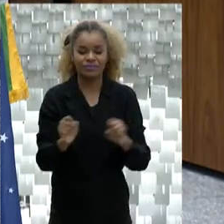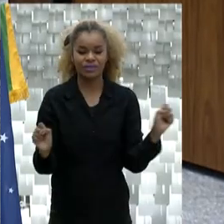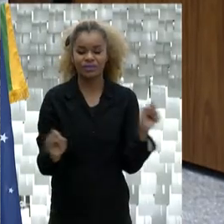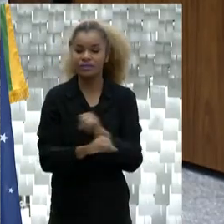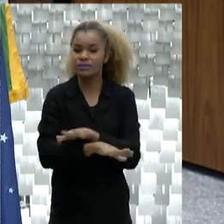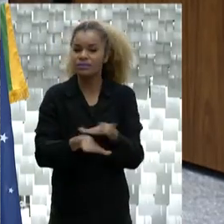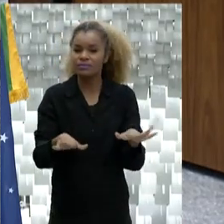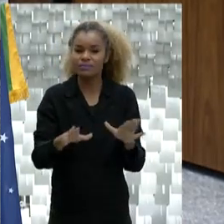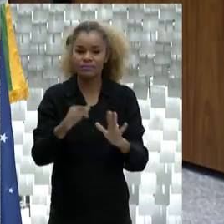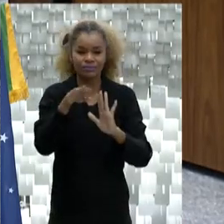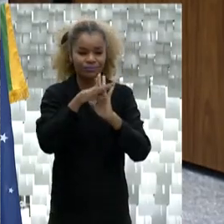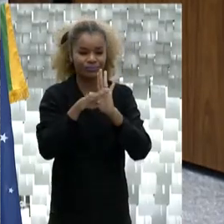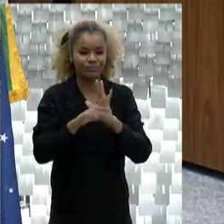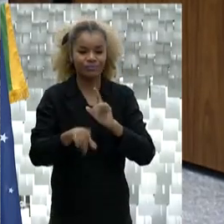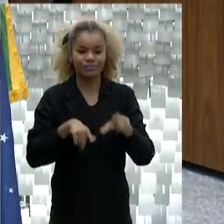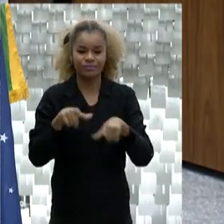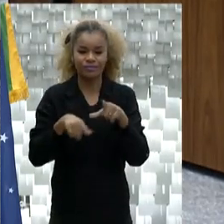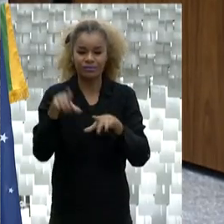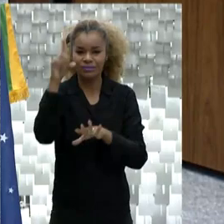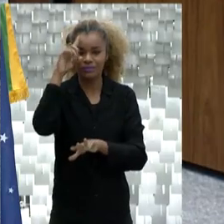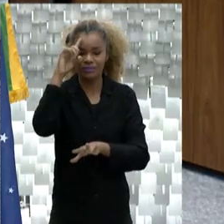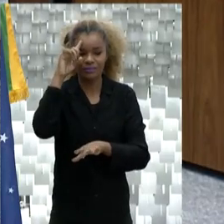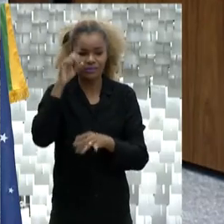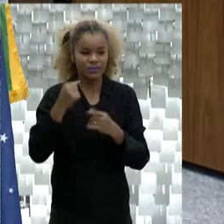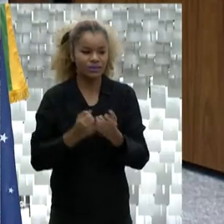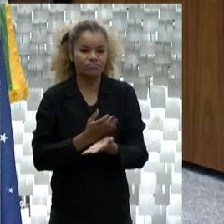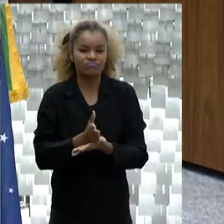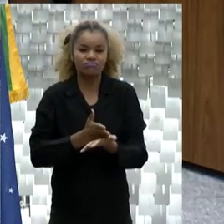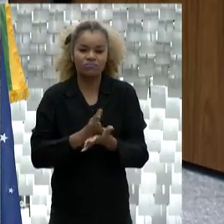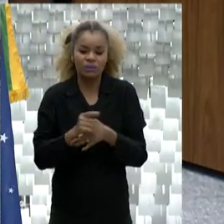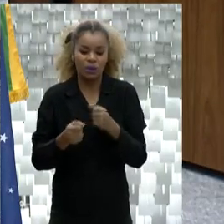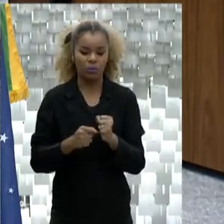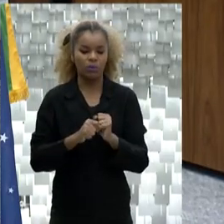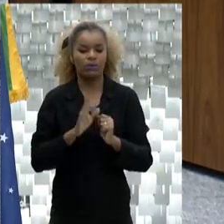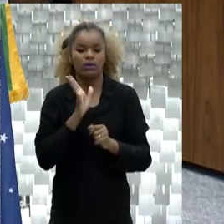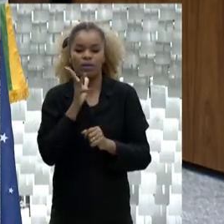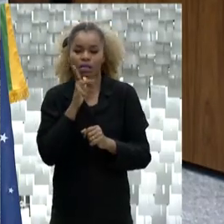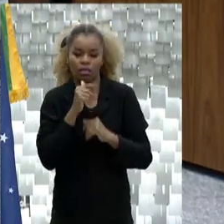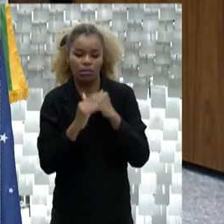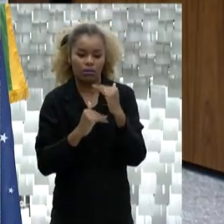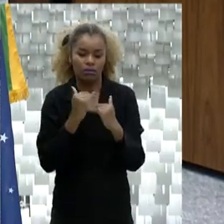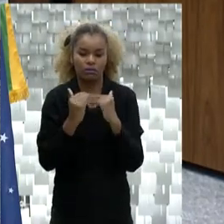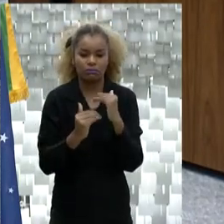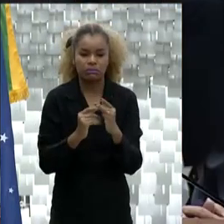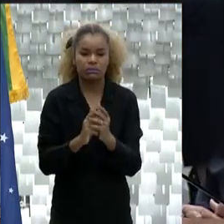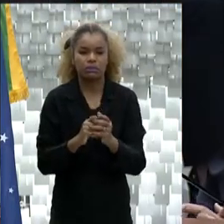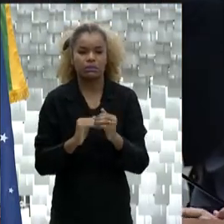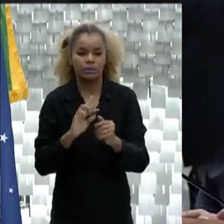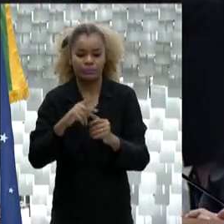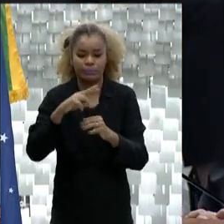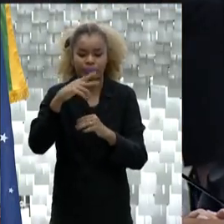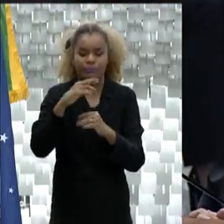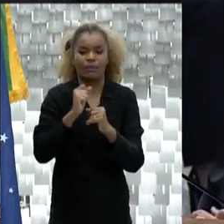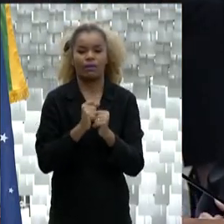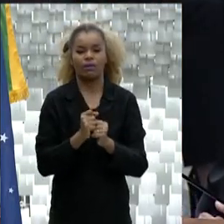de sua rotina palavras incômodas como burocracia e morosidade.